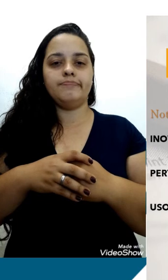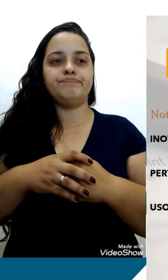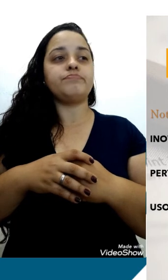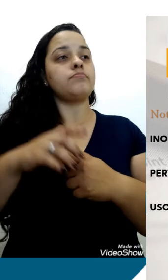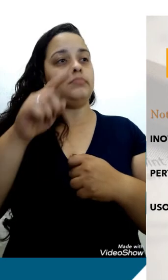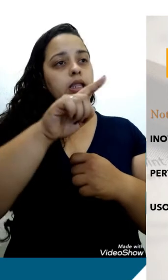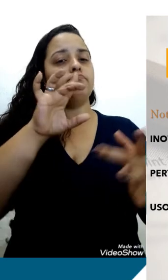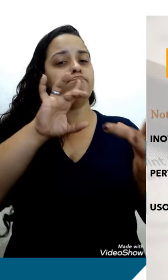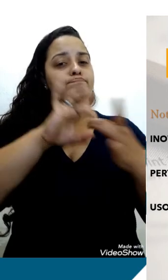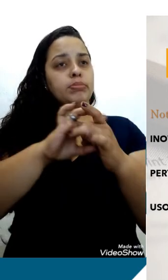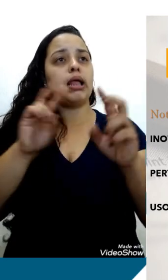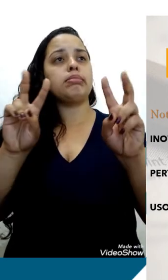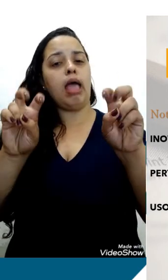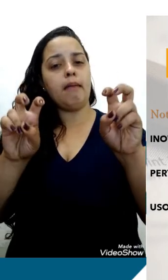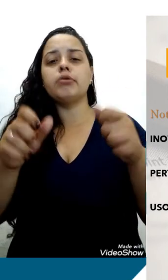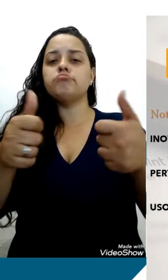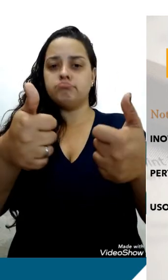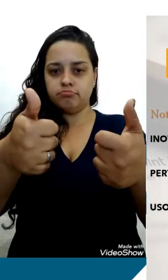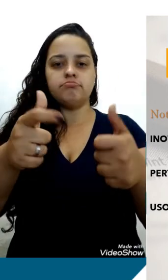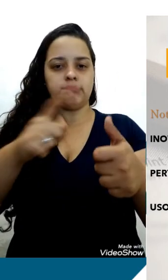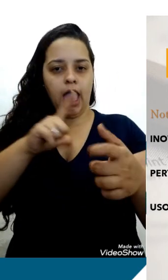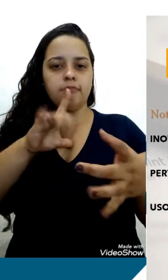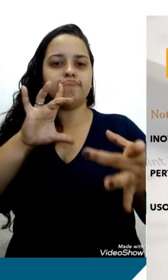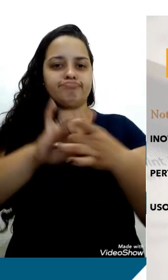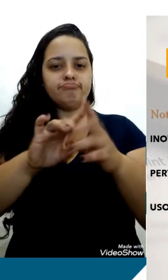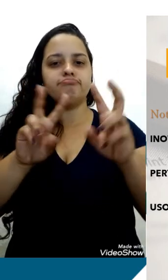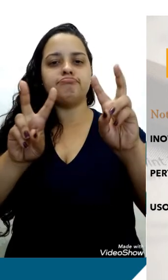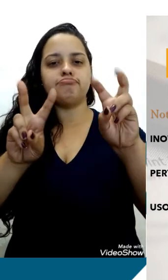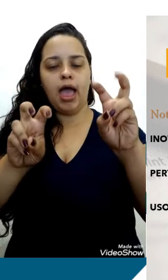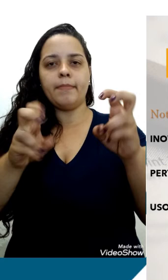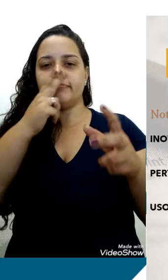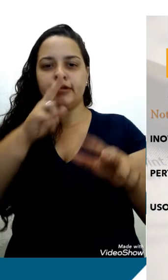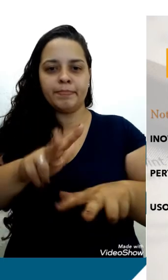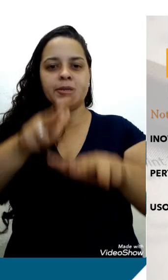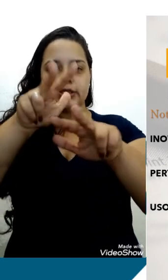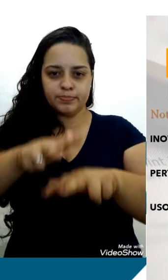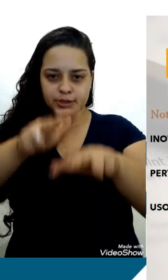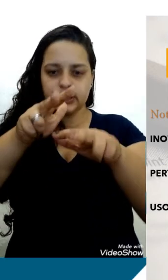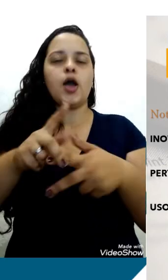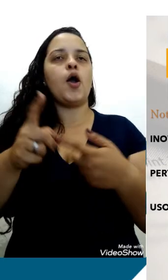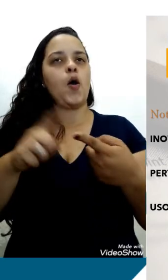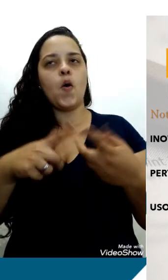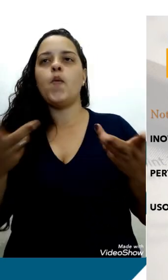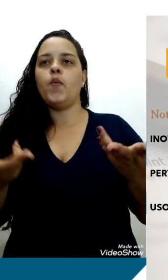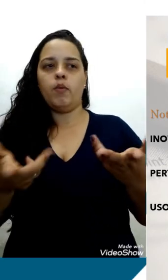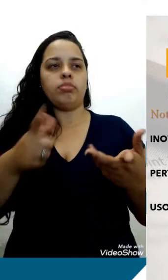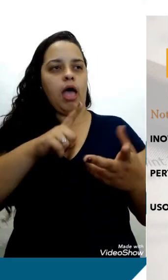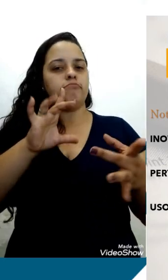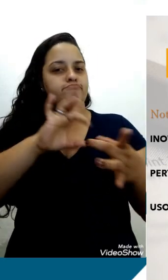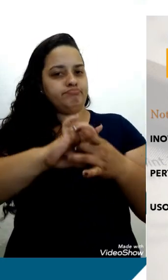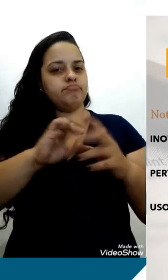Ele é pertinente ao tema, porque se relaciona diretamente com a ideia de manipulação, da incapacidade de pensar por si próprio,